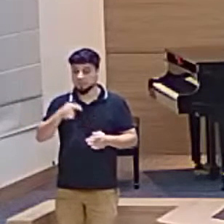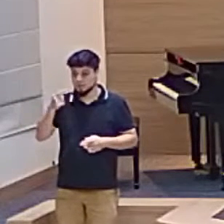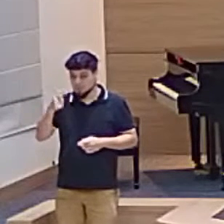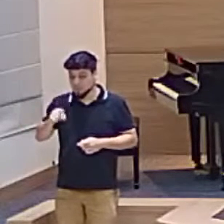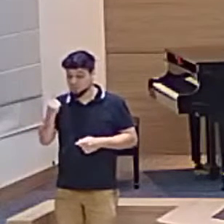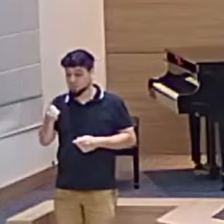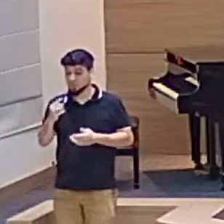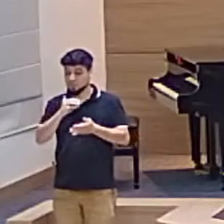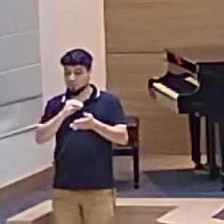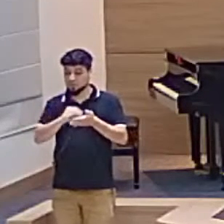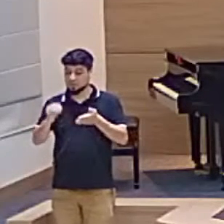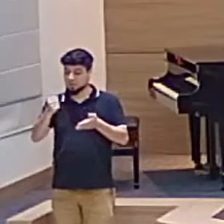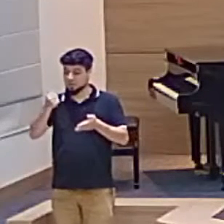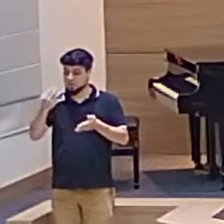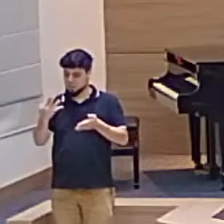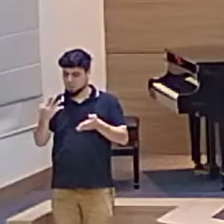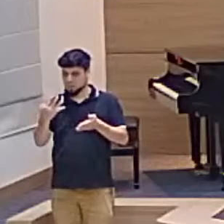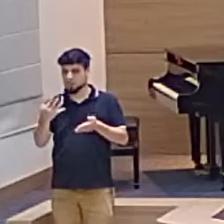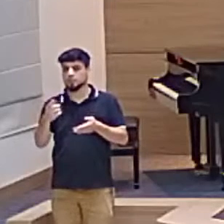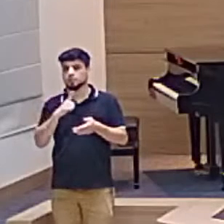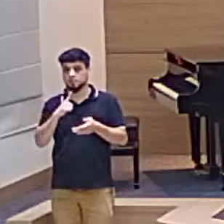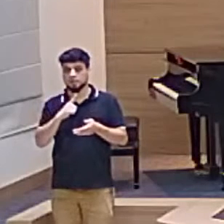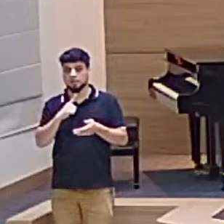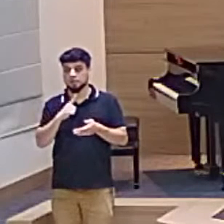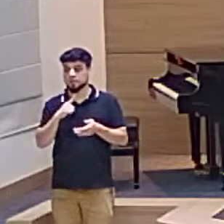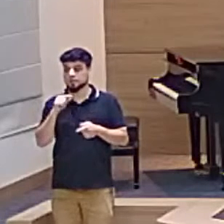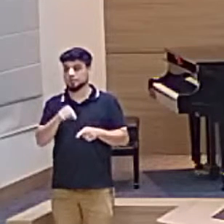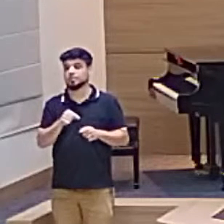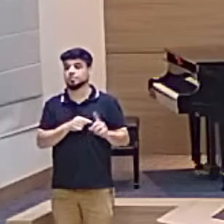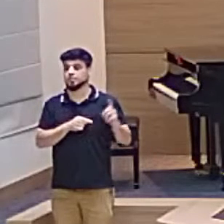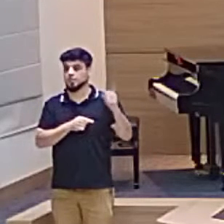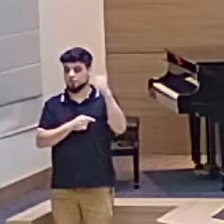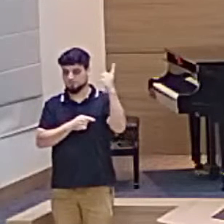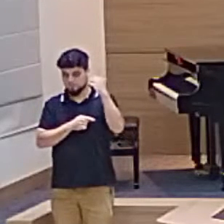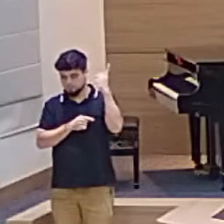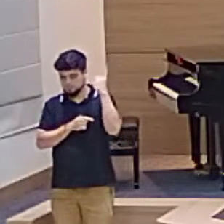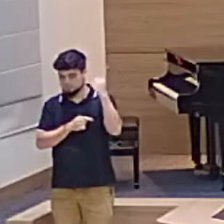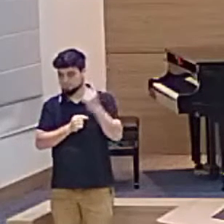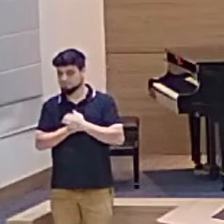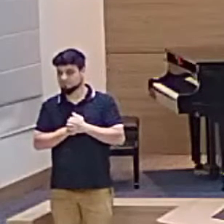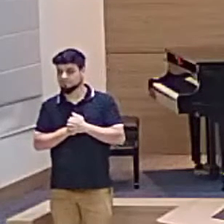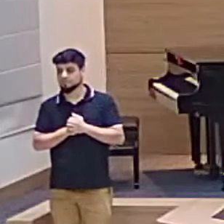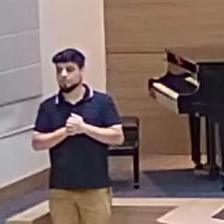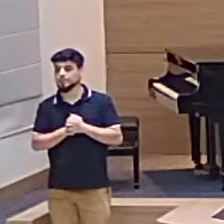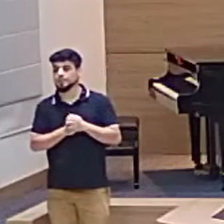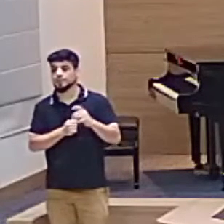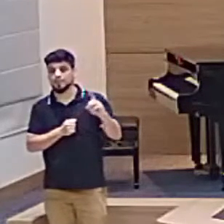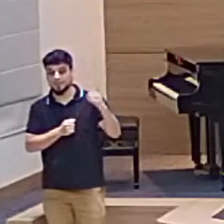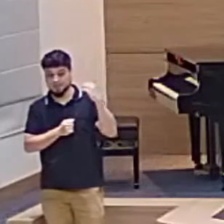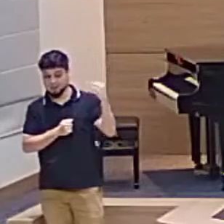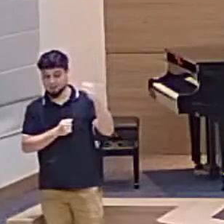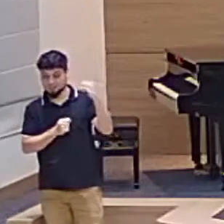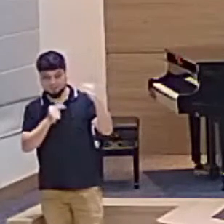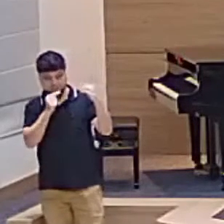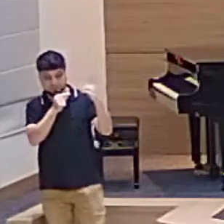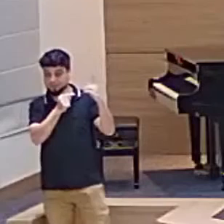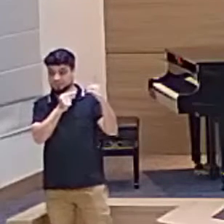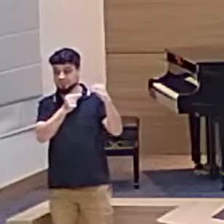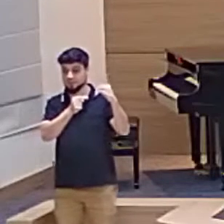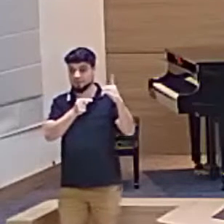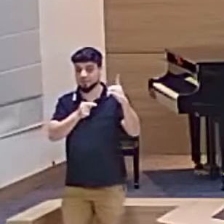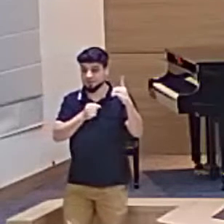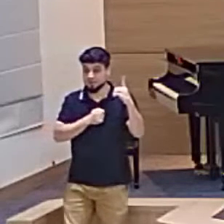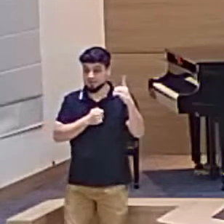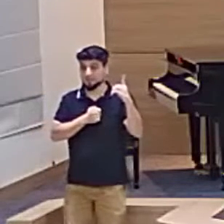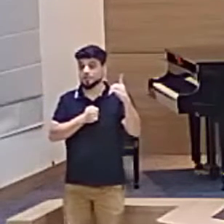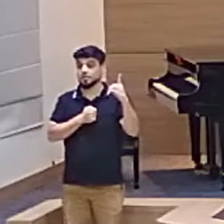até o Versículo 18 de segunda Samuel os personagens chama Davi o Rei Davi ó Rei Davi é o